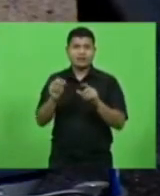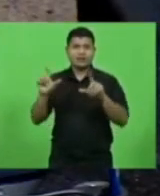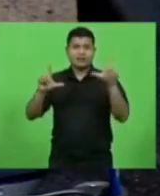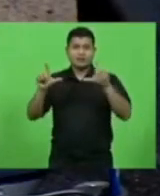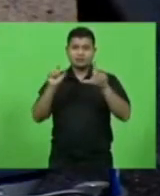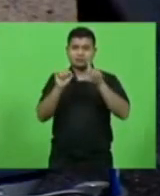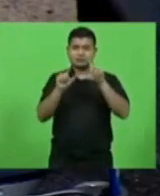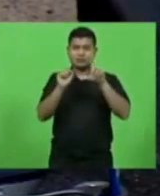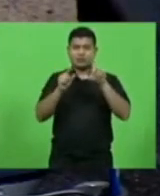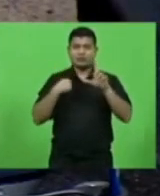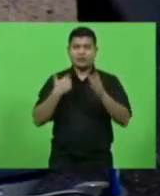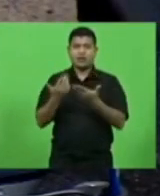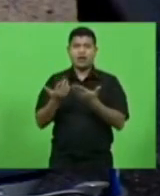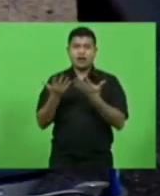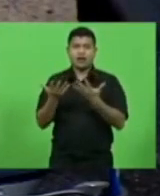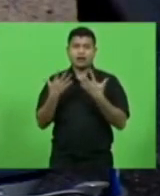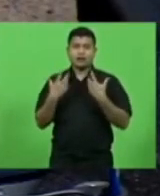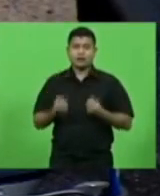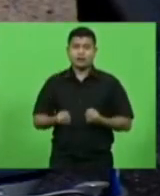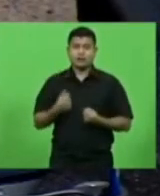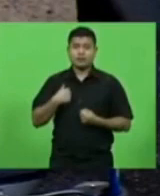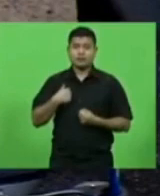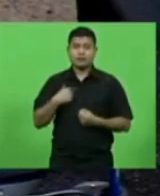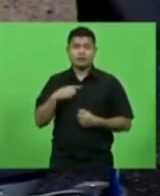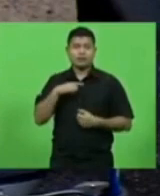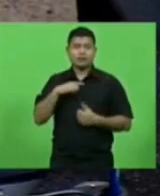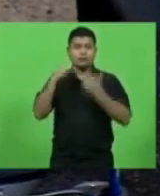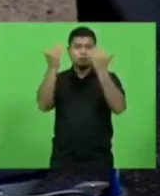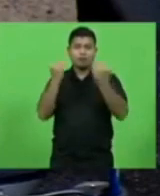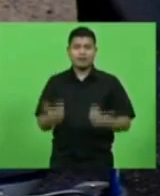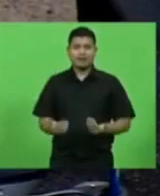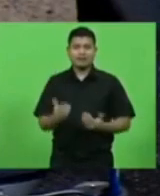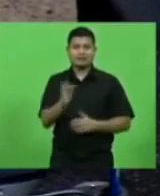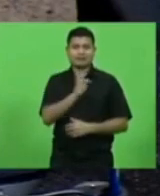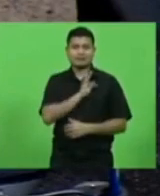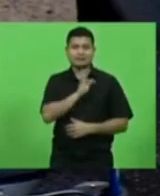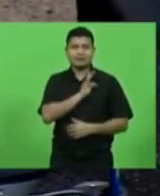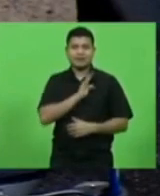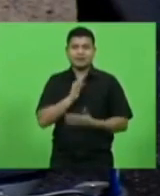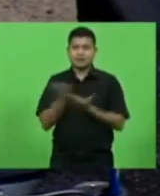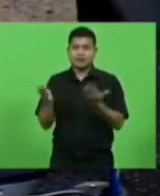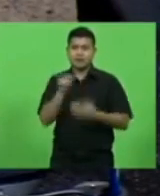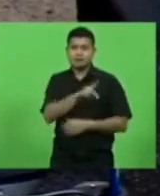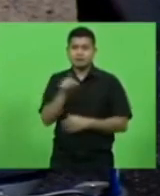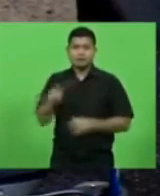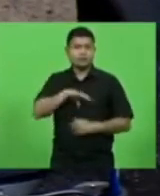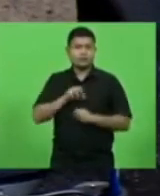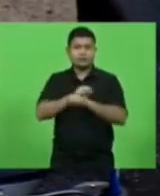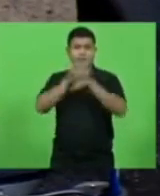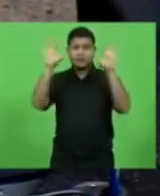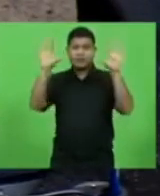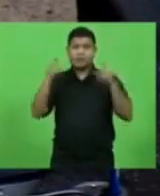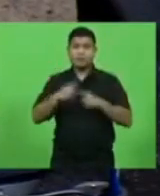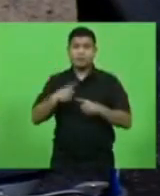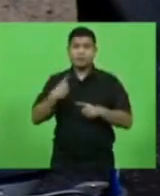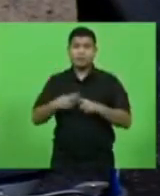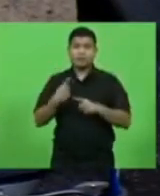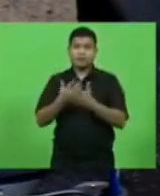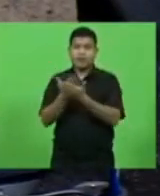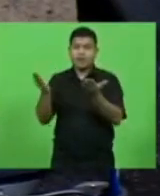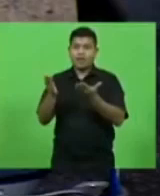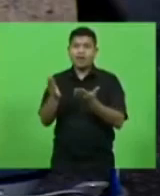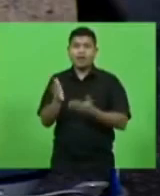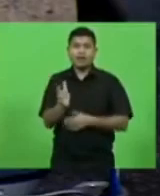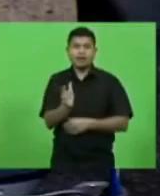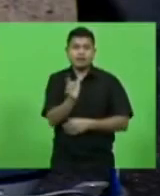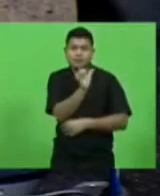neutro. Eu gostaria de encerrar com um parecer técnico de uma professora de português que esclarece por que esta linguagem neutra ou esse